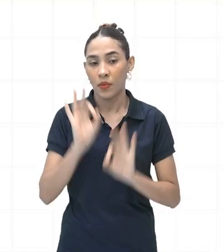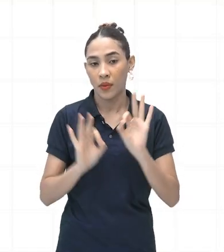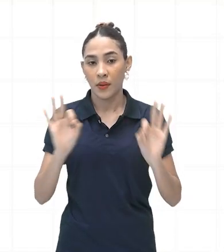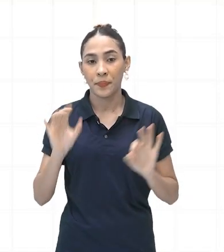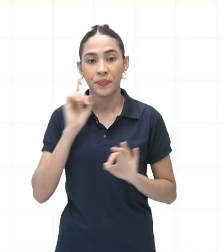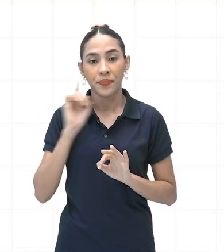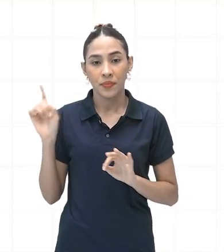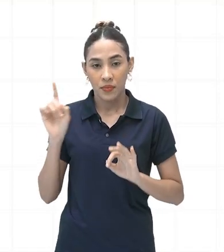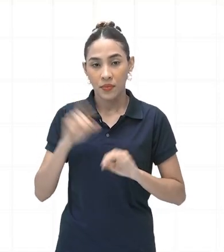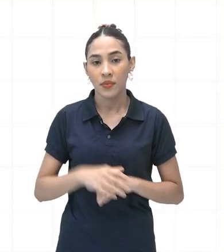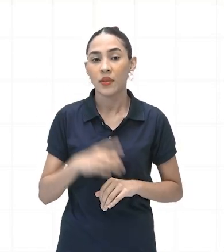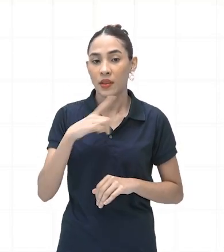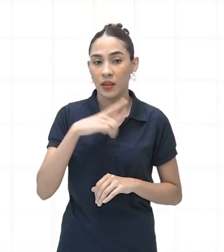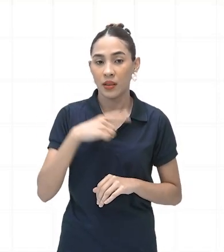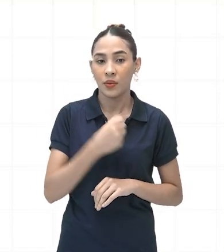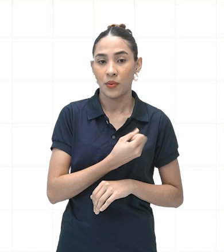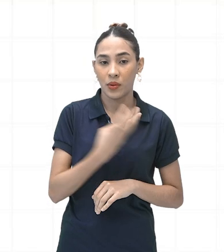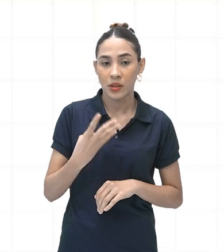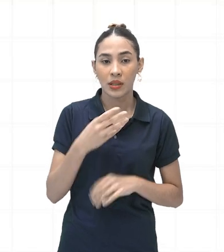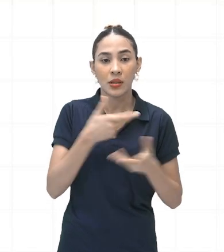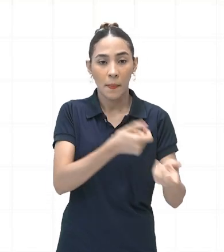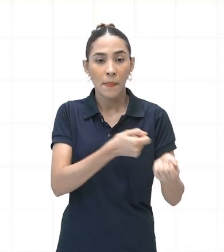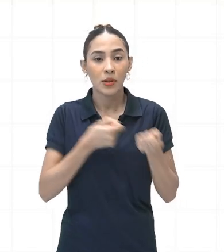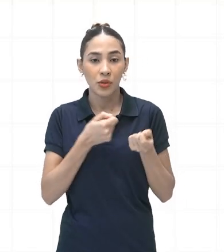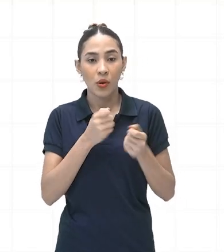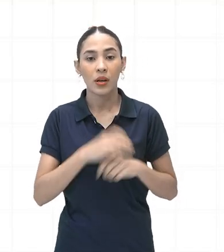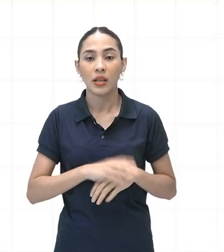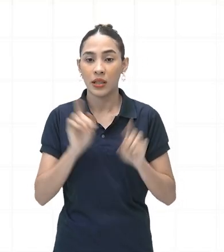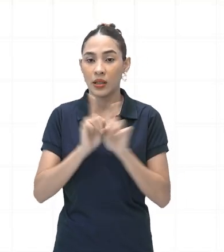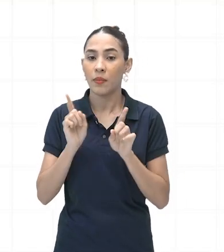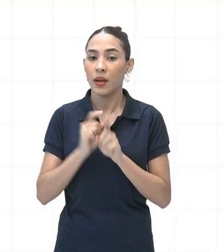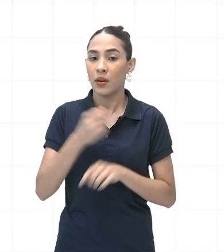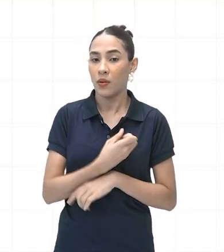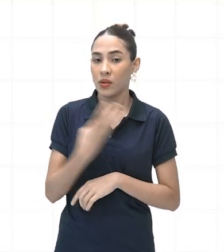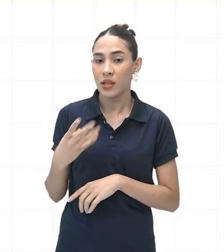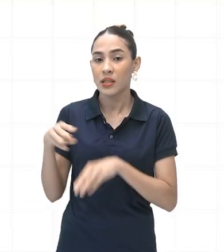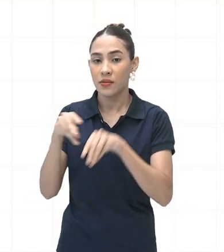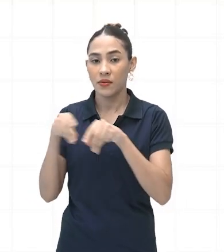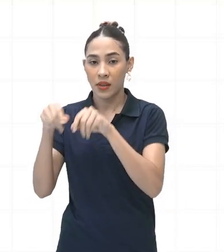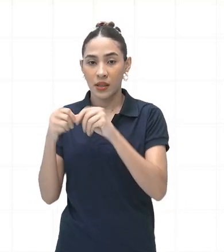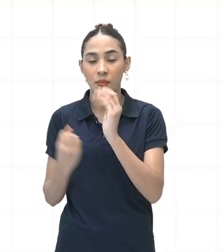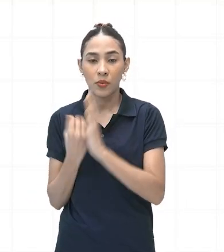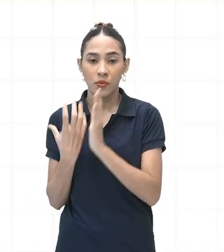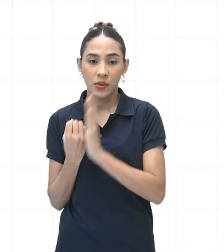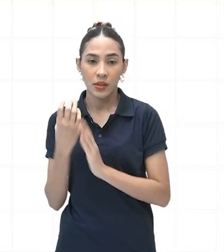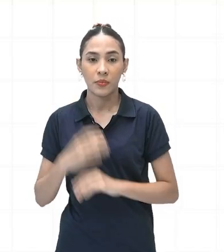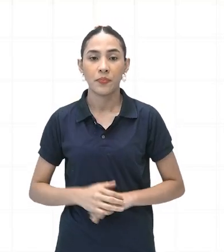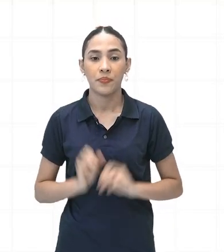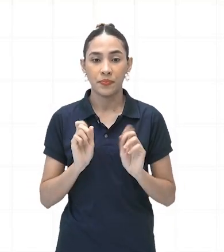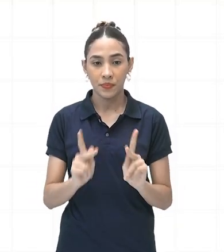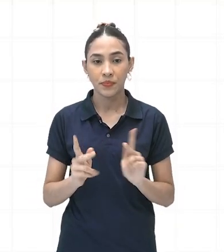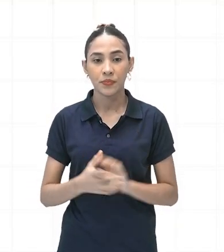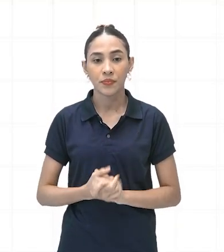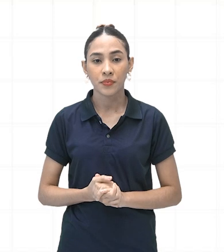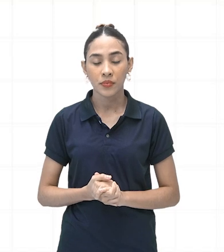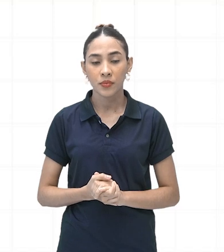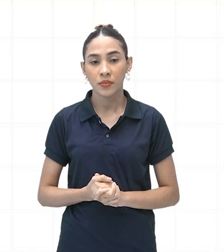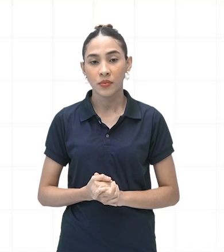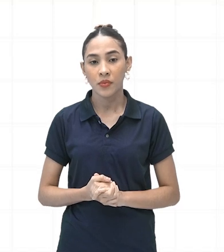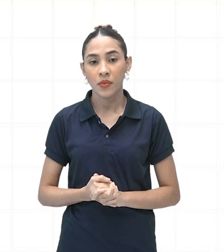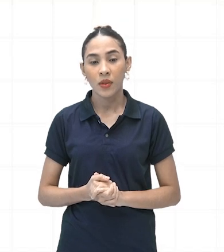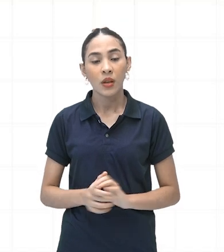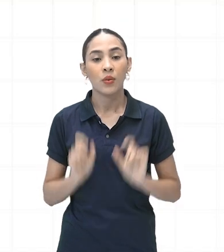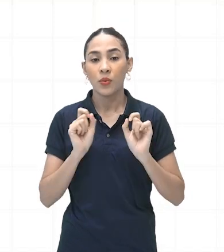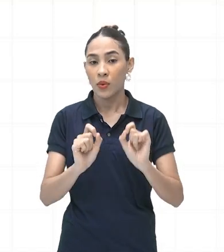grandezas. Então, aqui, ó, nós temos a quantidade de mandioca e a quantidade de farinha produzida. Tudo bem? O